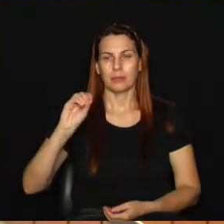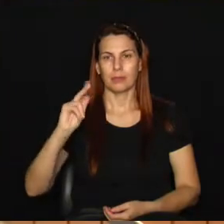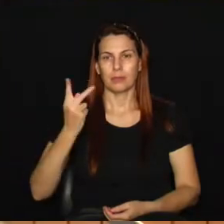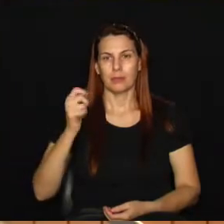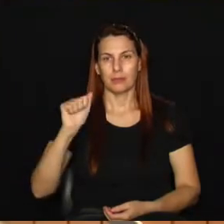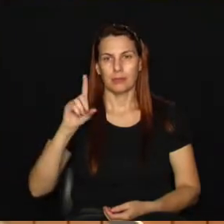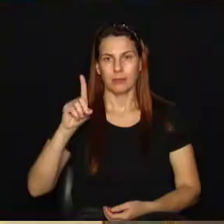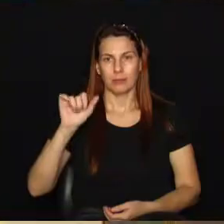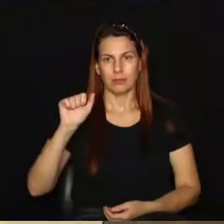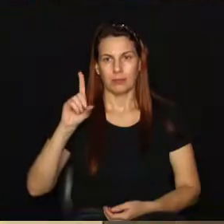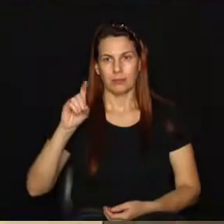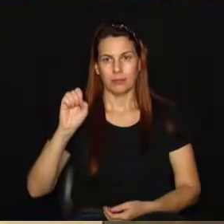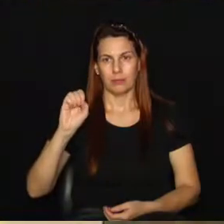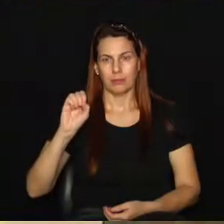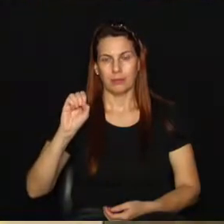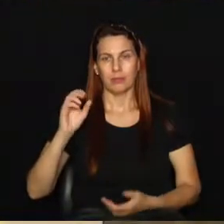solene.